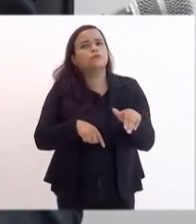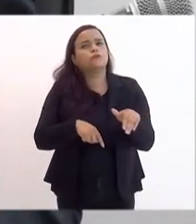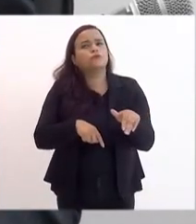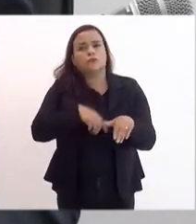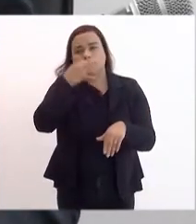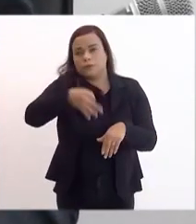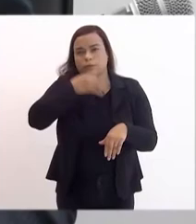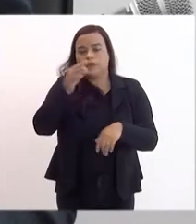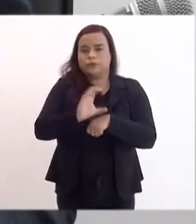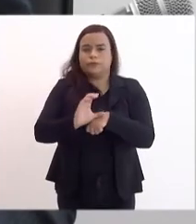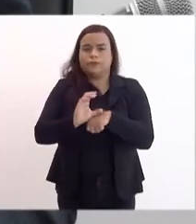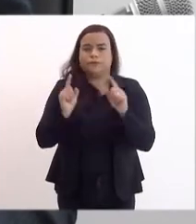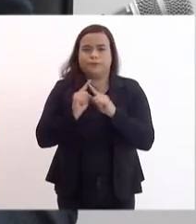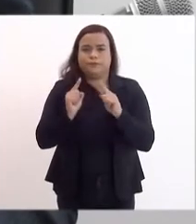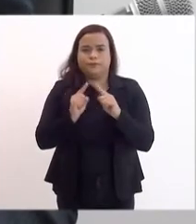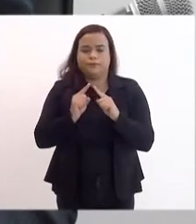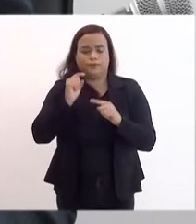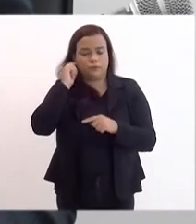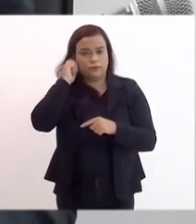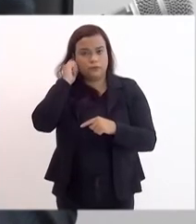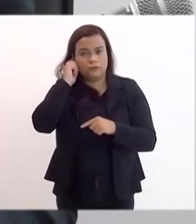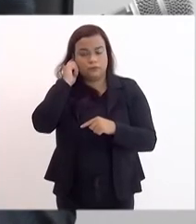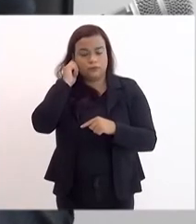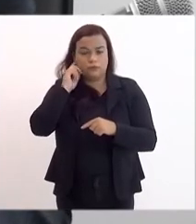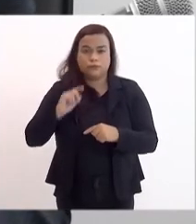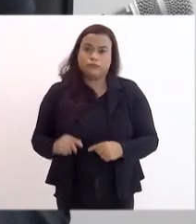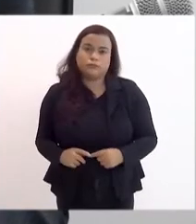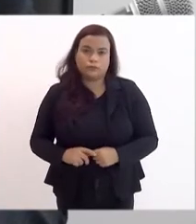Parecer pela constitucionalidade.